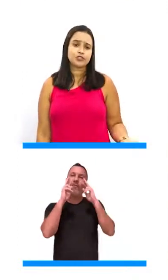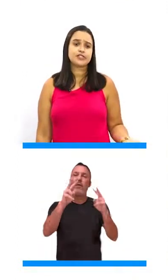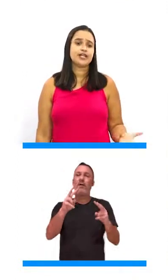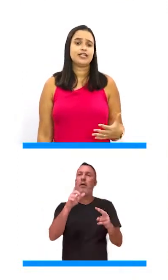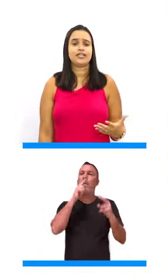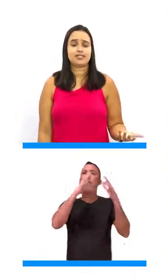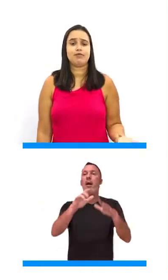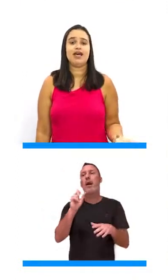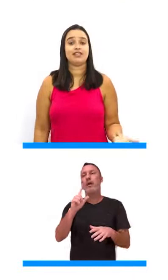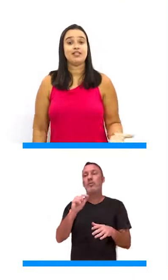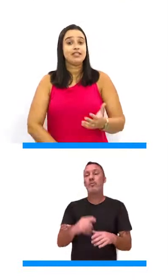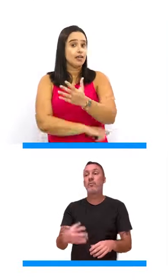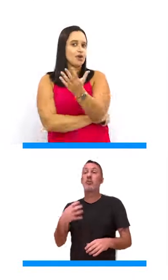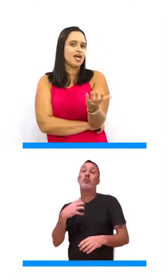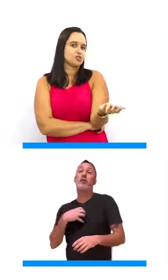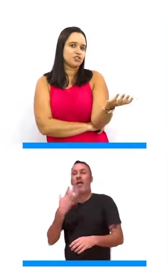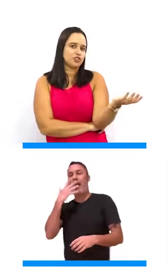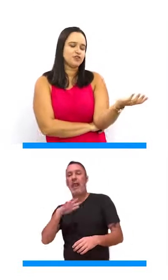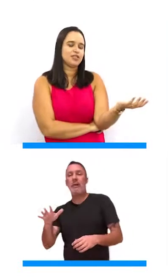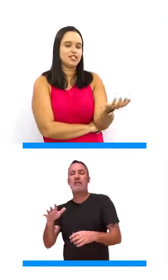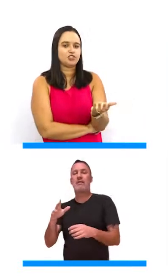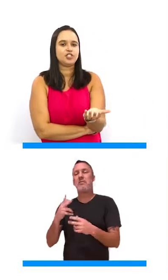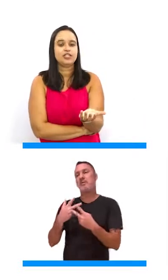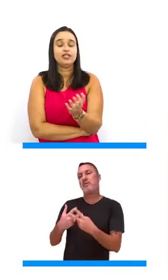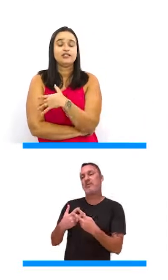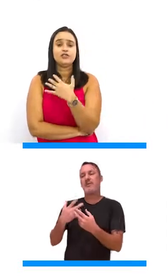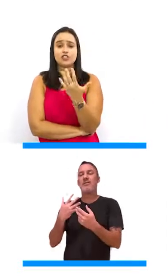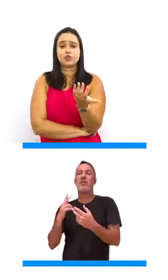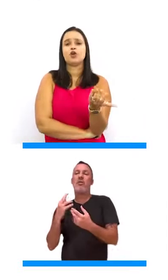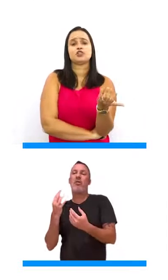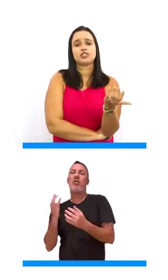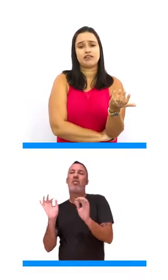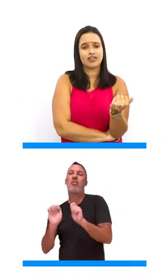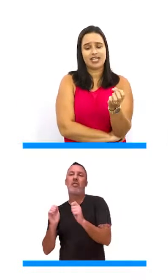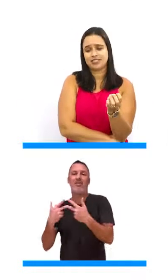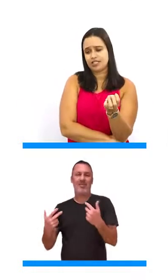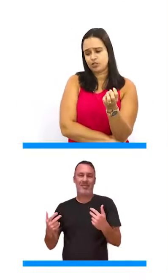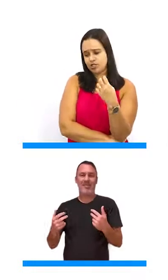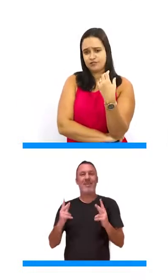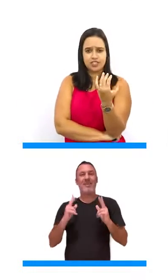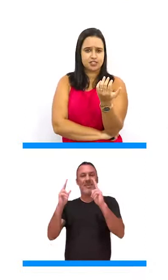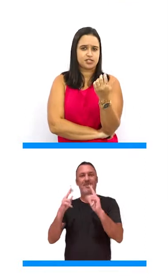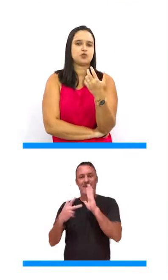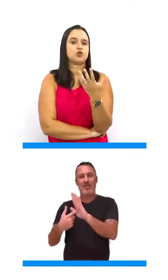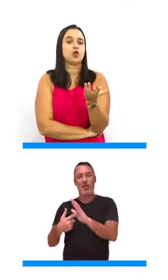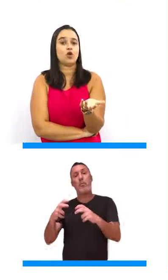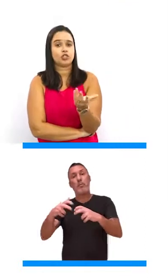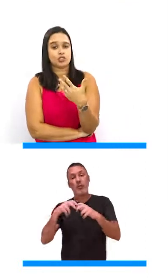Modo de ser, criança mimada, que é o caso que a gente viu ali na tirinha. Então, a gente pode descrever características